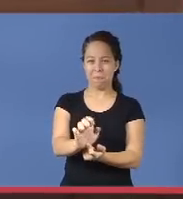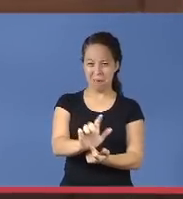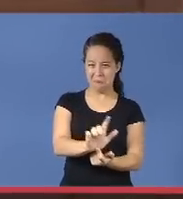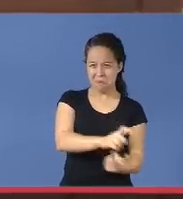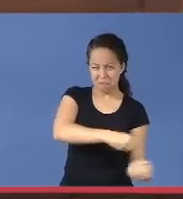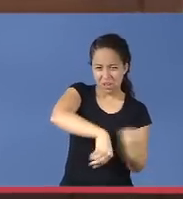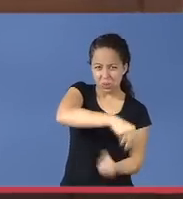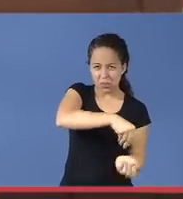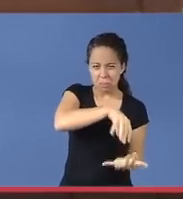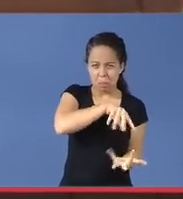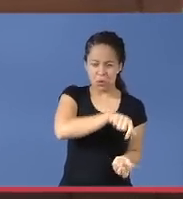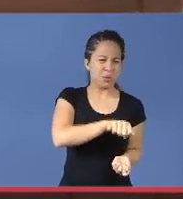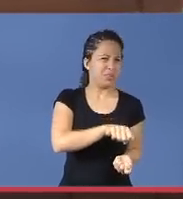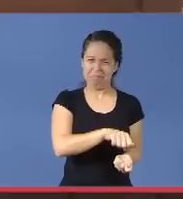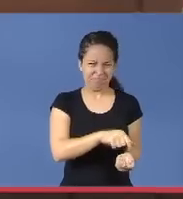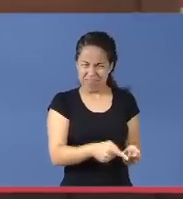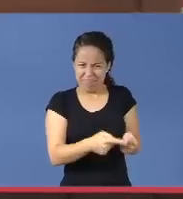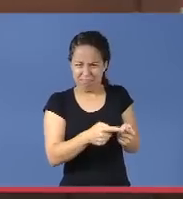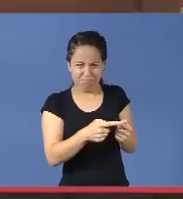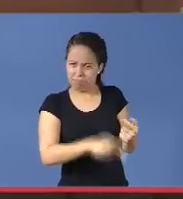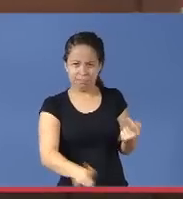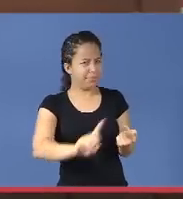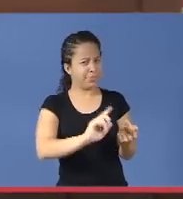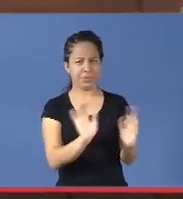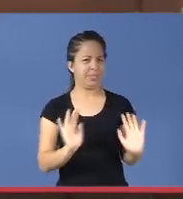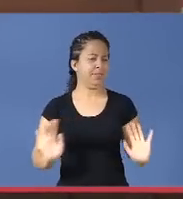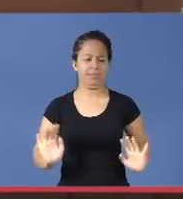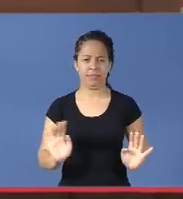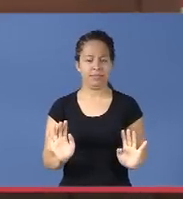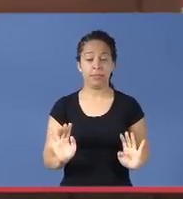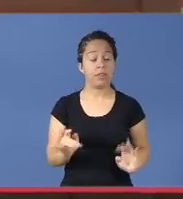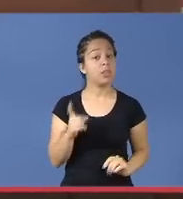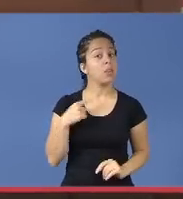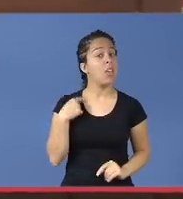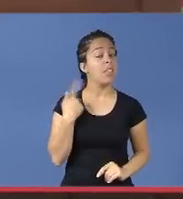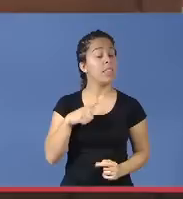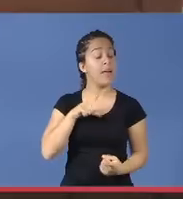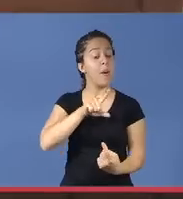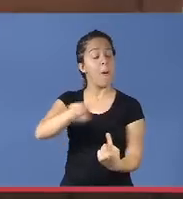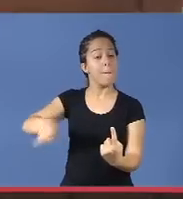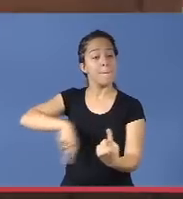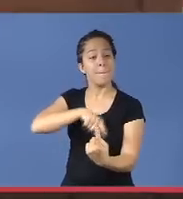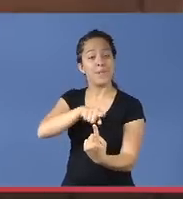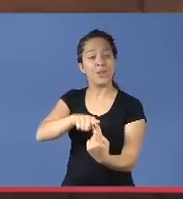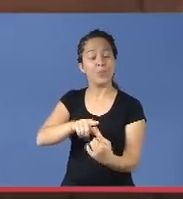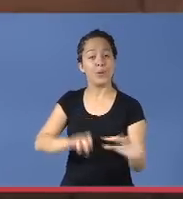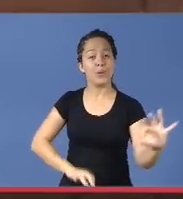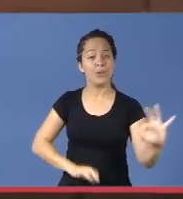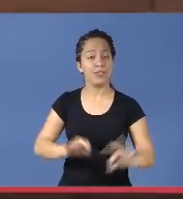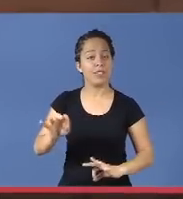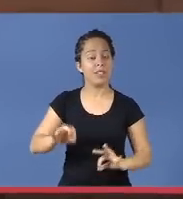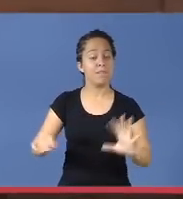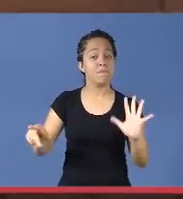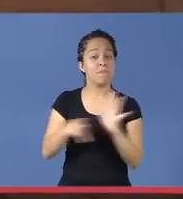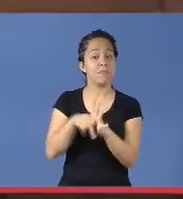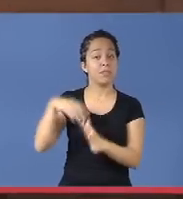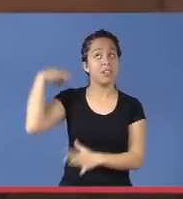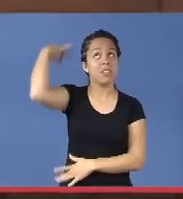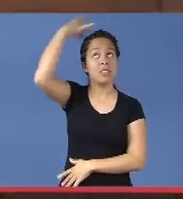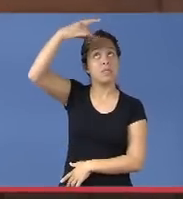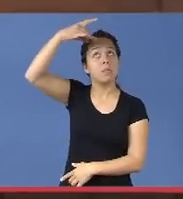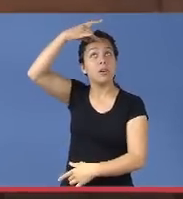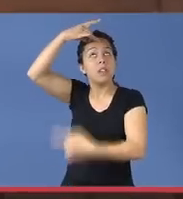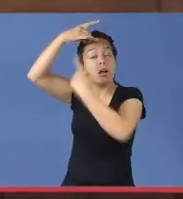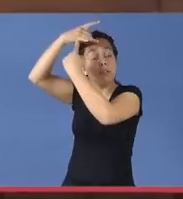cabimento. Então, nós temos um projeto. O projeto do Espírito Santo determinou para nós. Nós pregamos